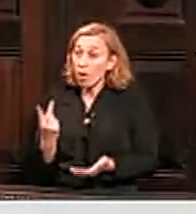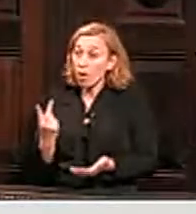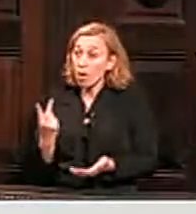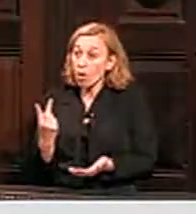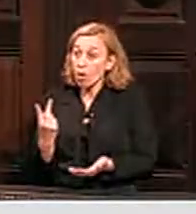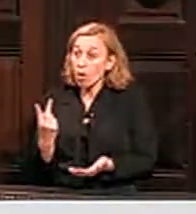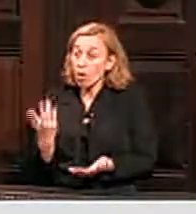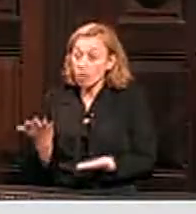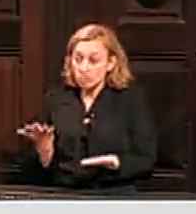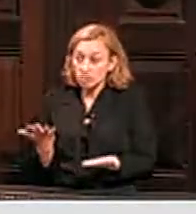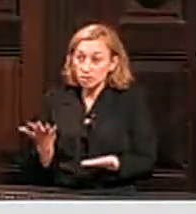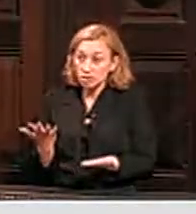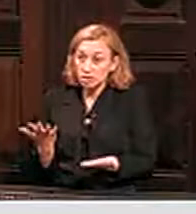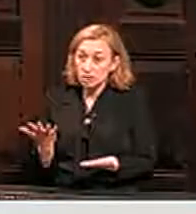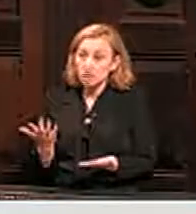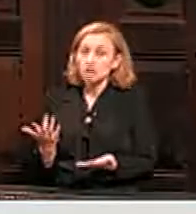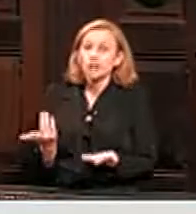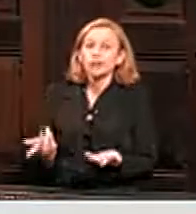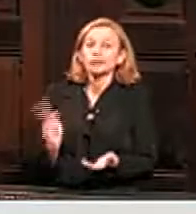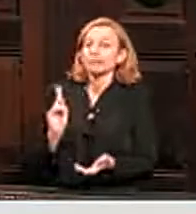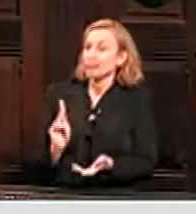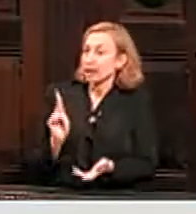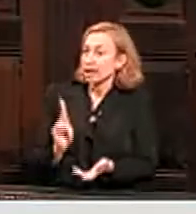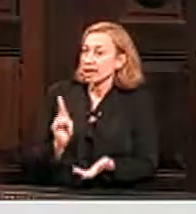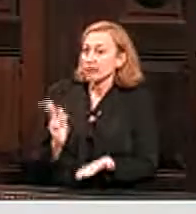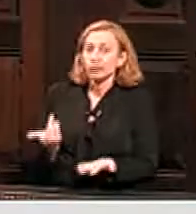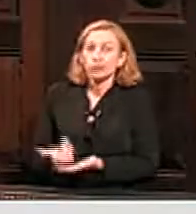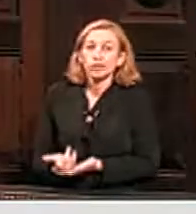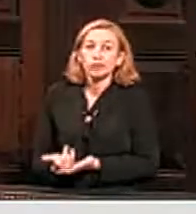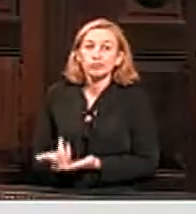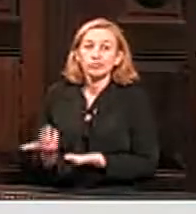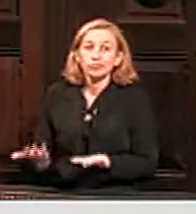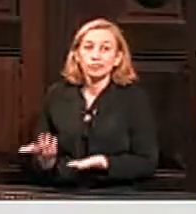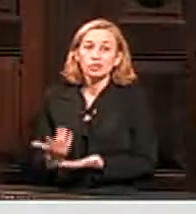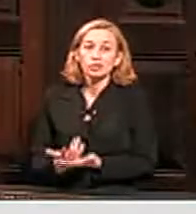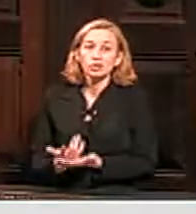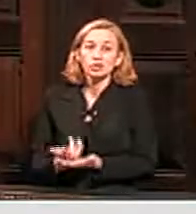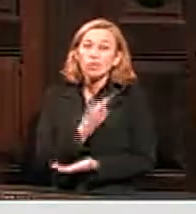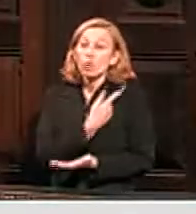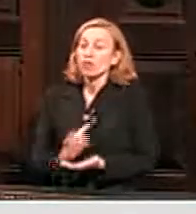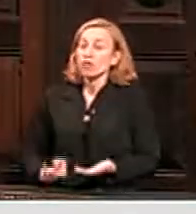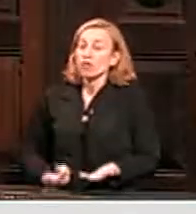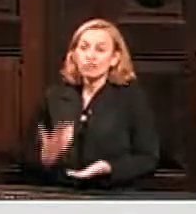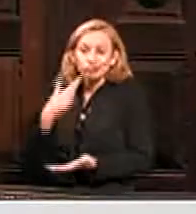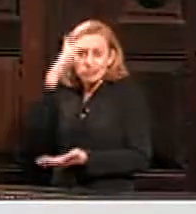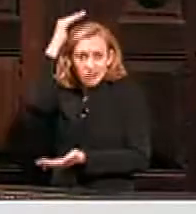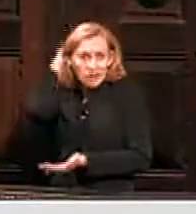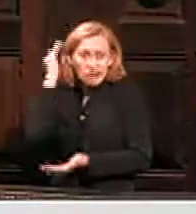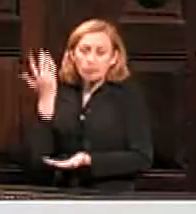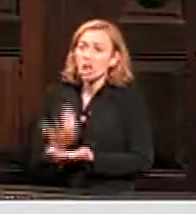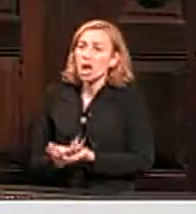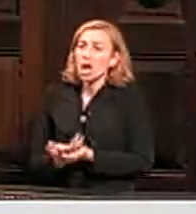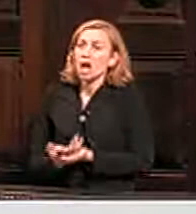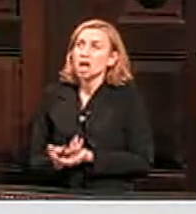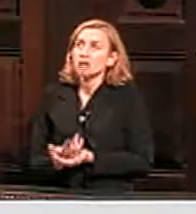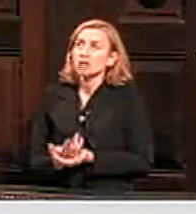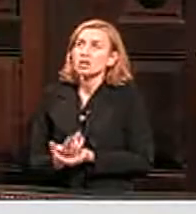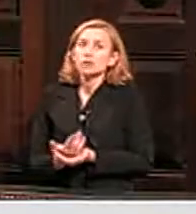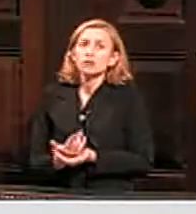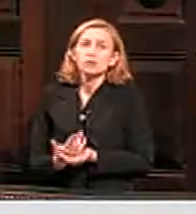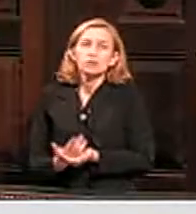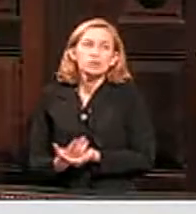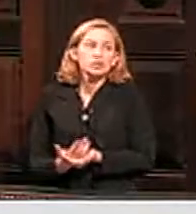dos preços do petróleo e do próprio dólar. O governo Temer não faz sequer um colchão